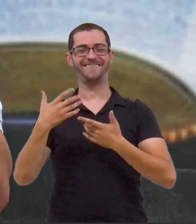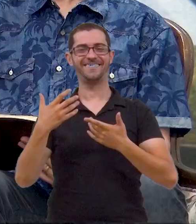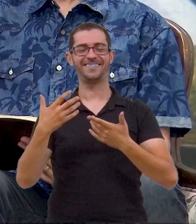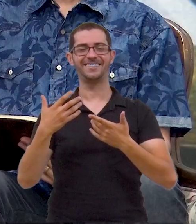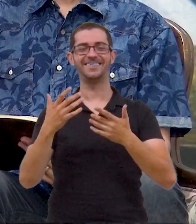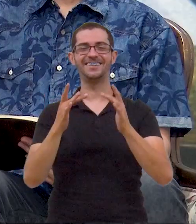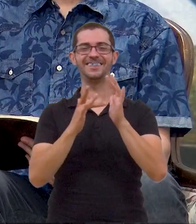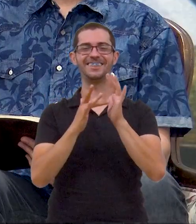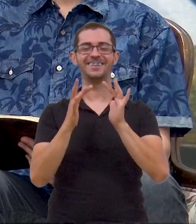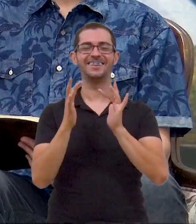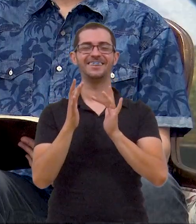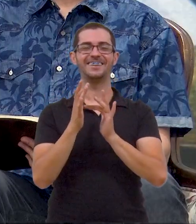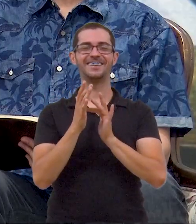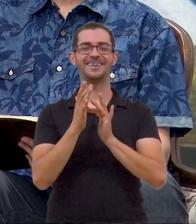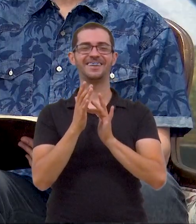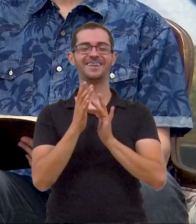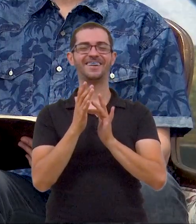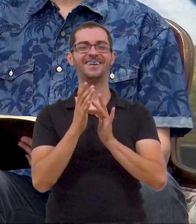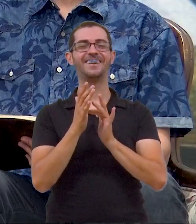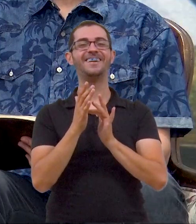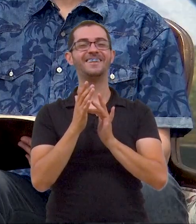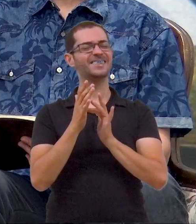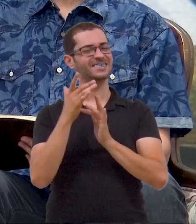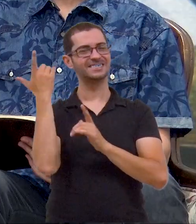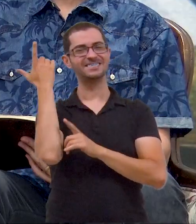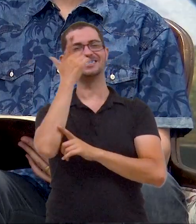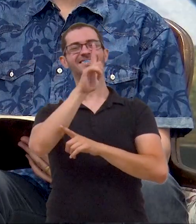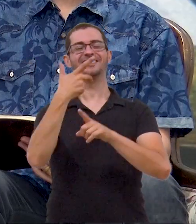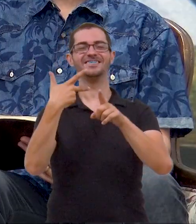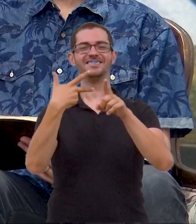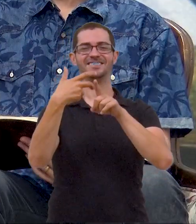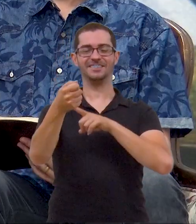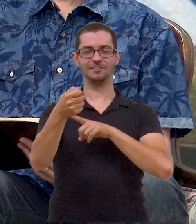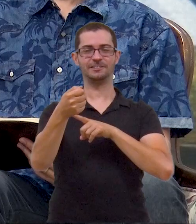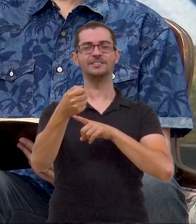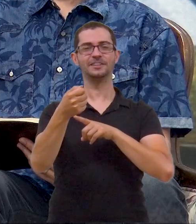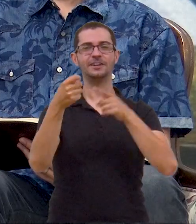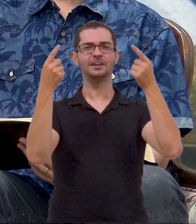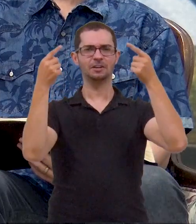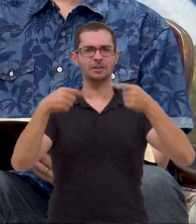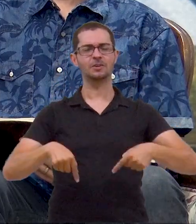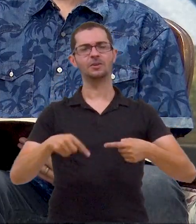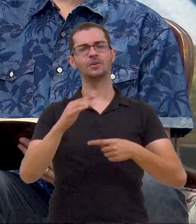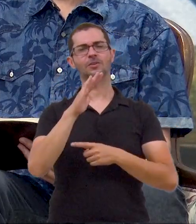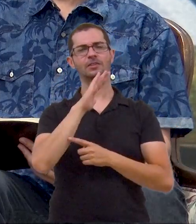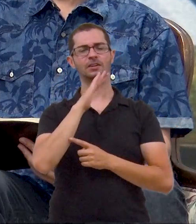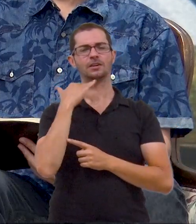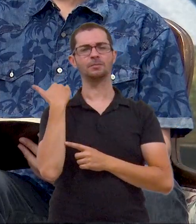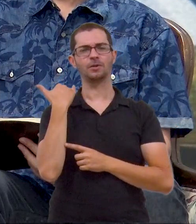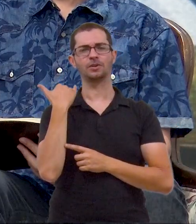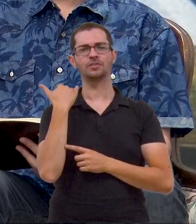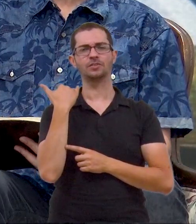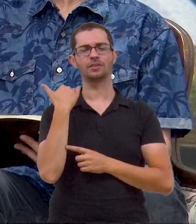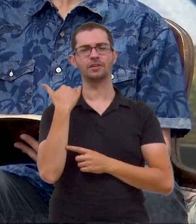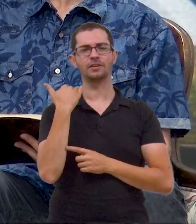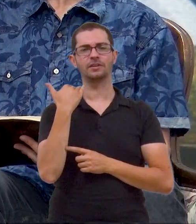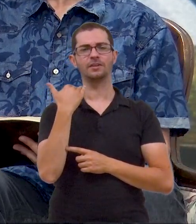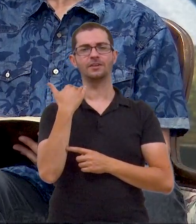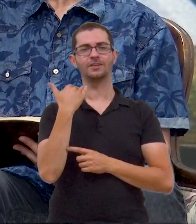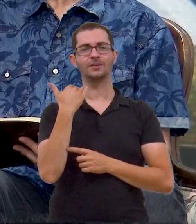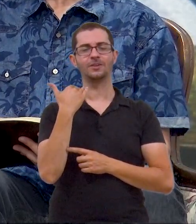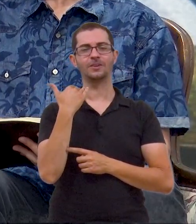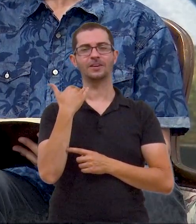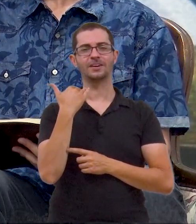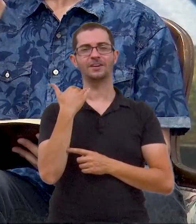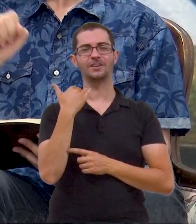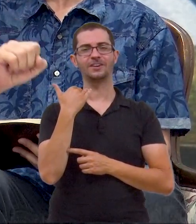o golpe final. O golpe final contra a morte. E eu ponho... Nocaute.